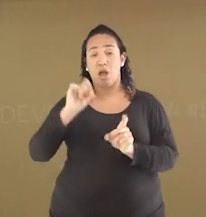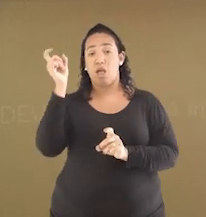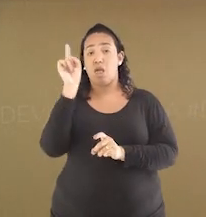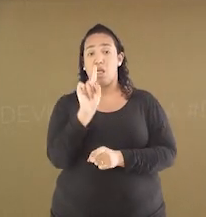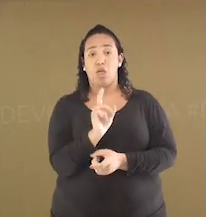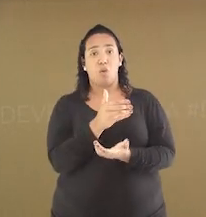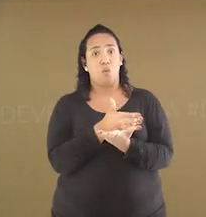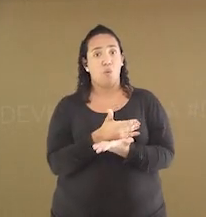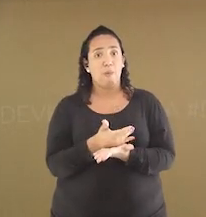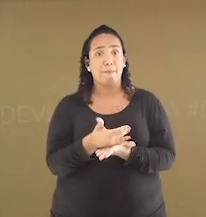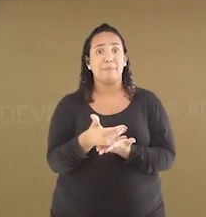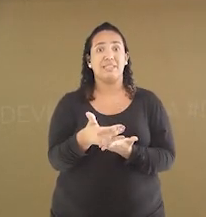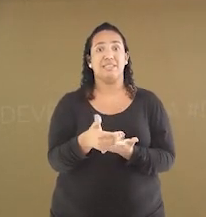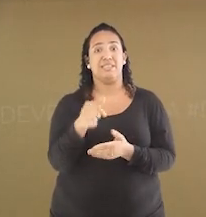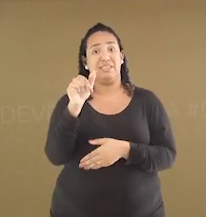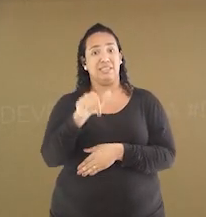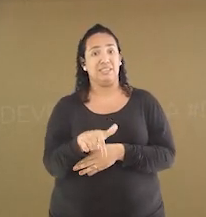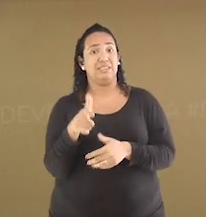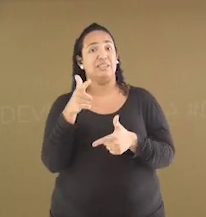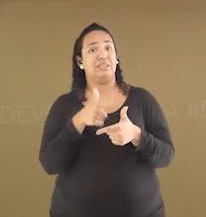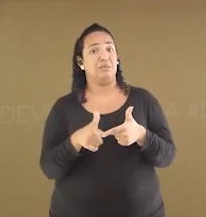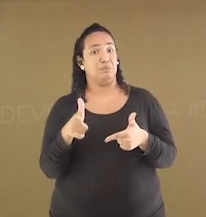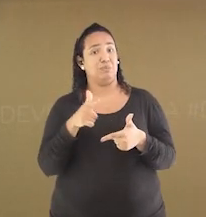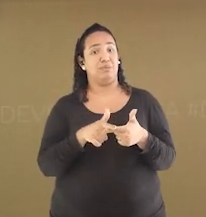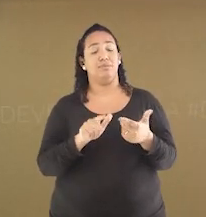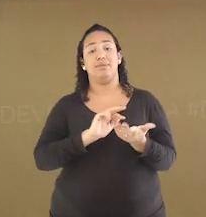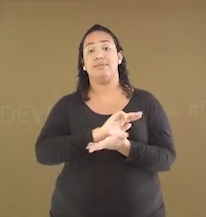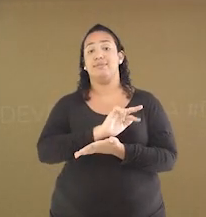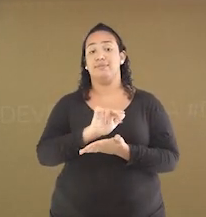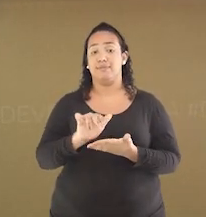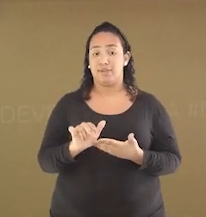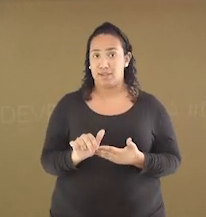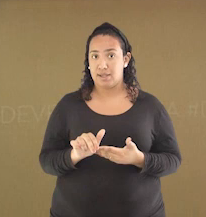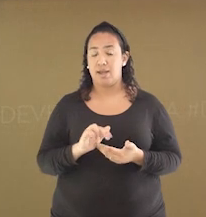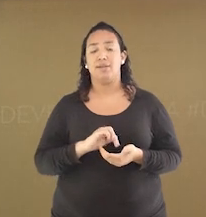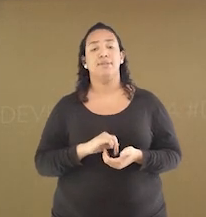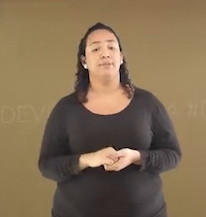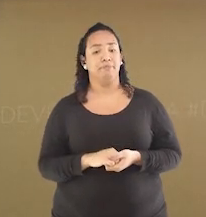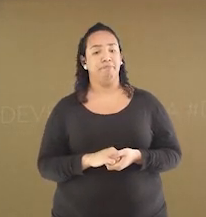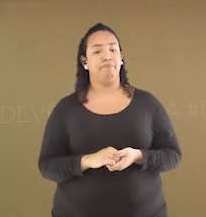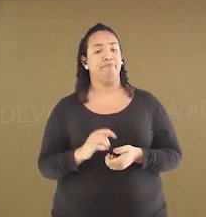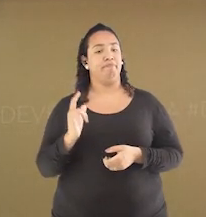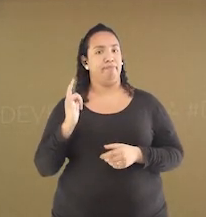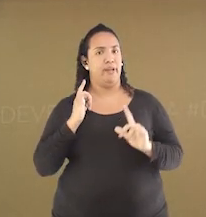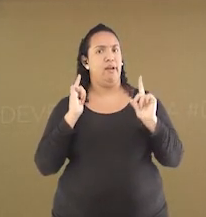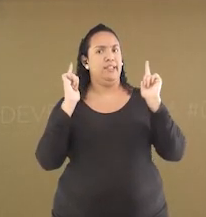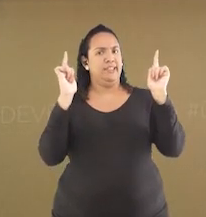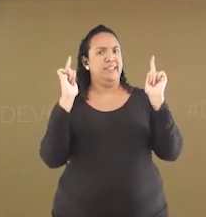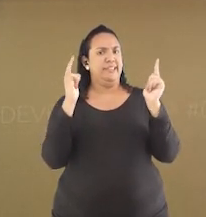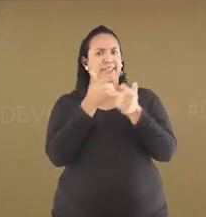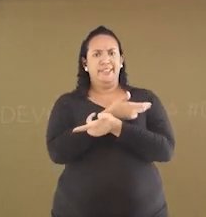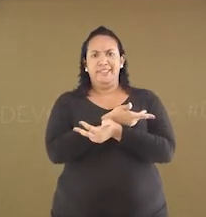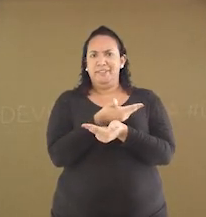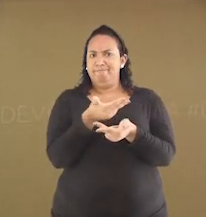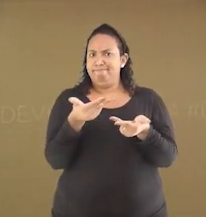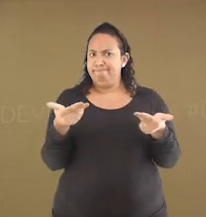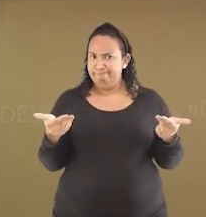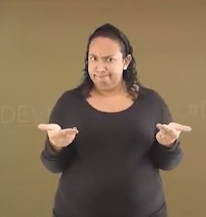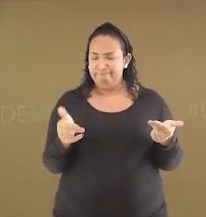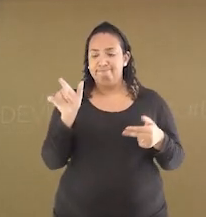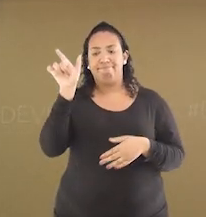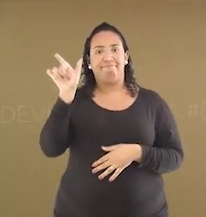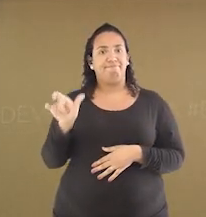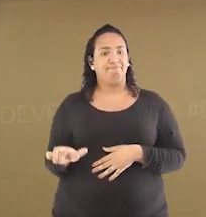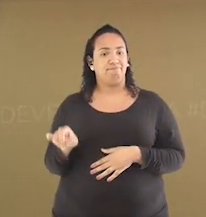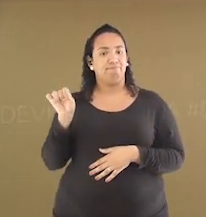trazer surpresas bem desagradáveis para todos. Tantas aventuras desastrosas levaram